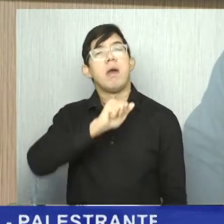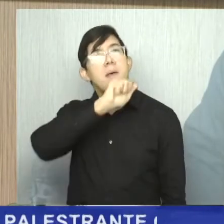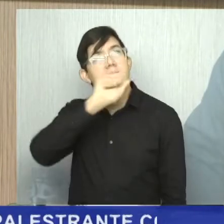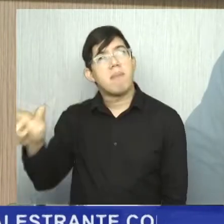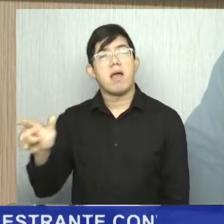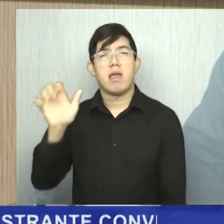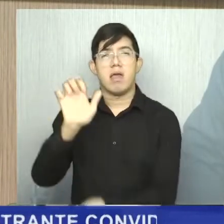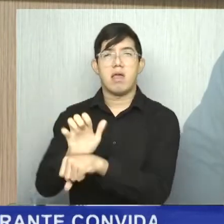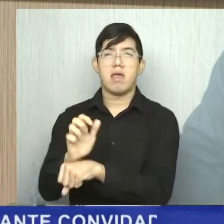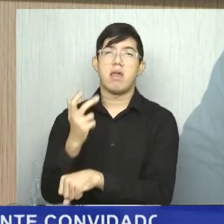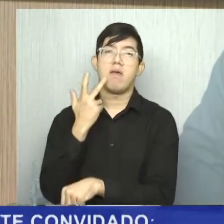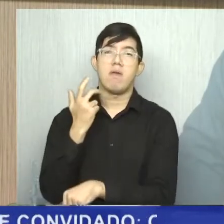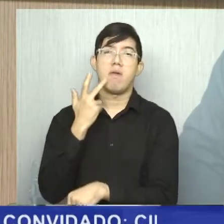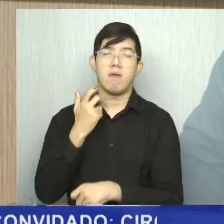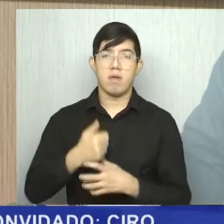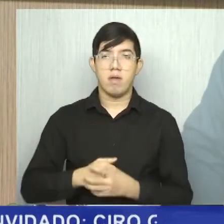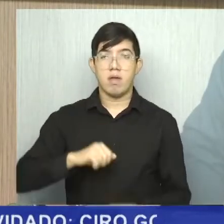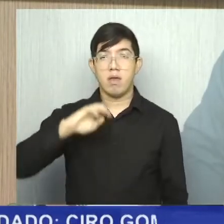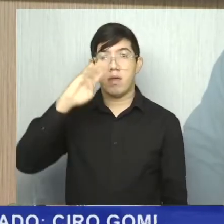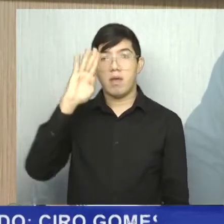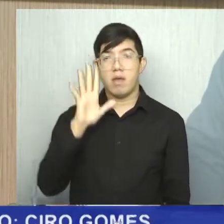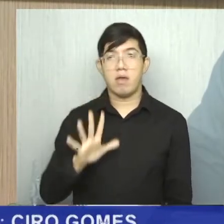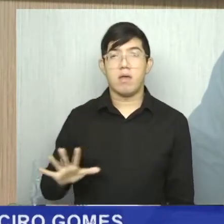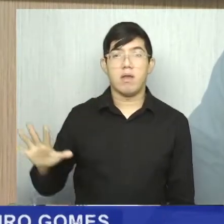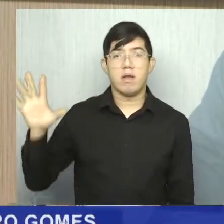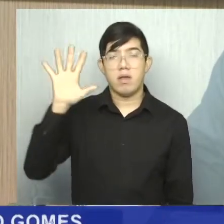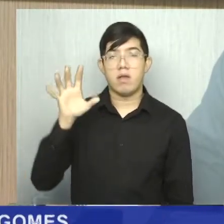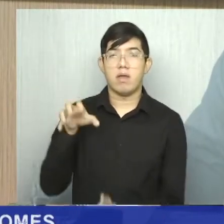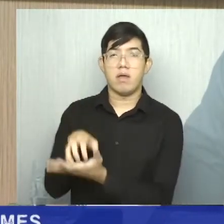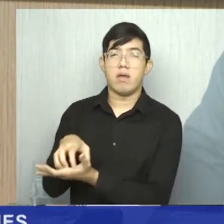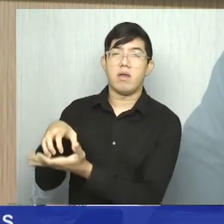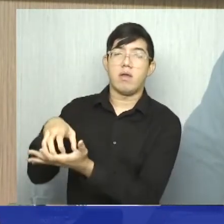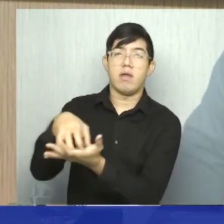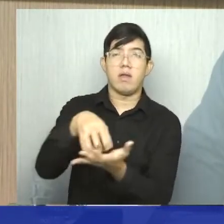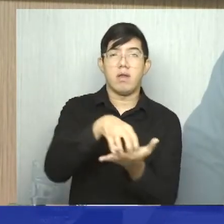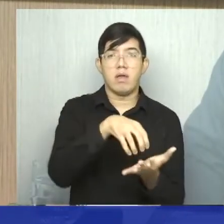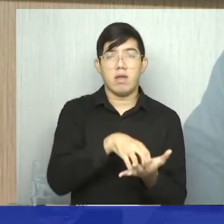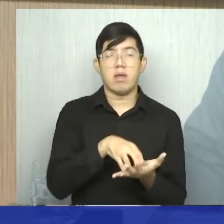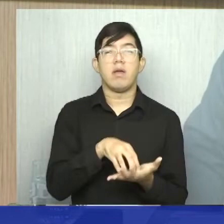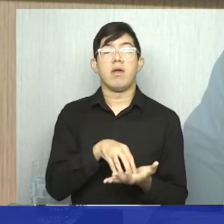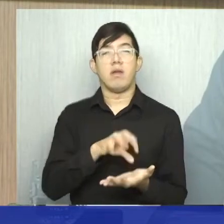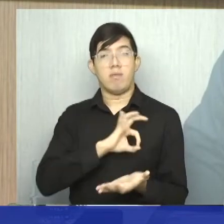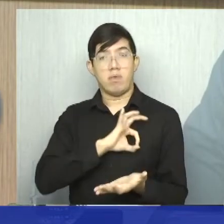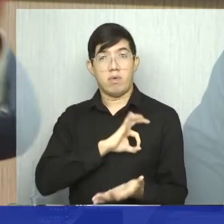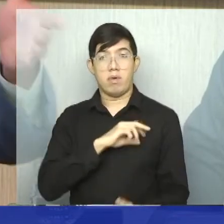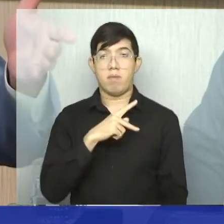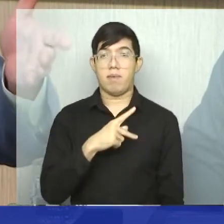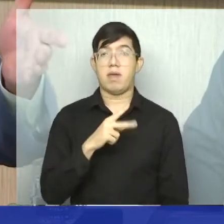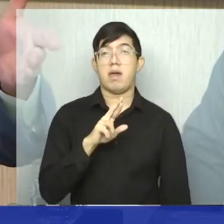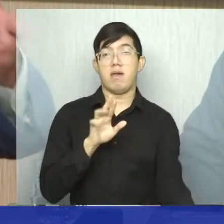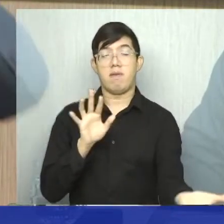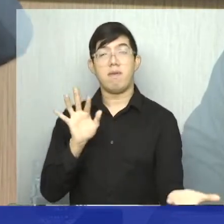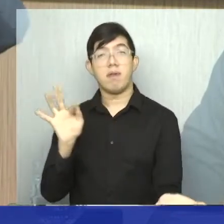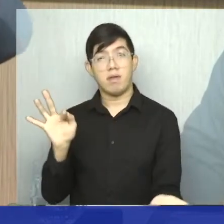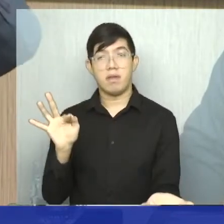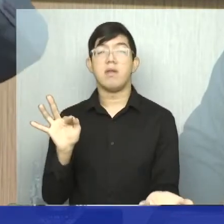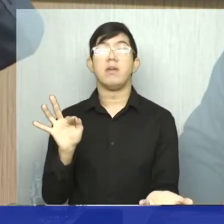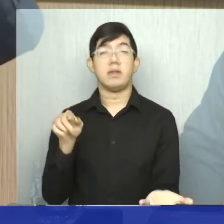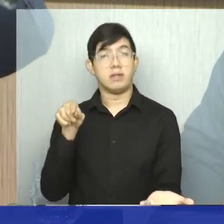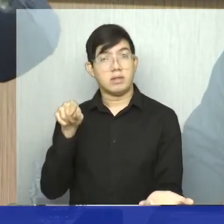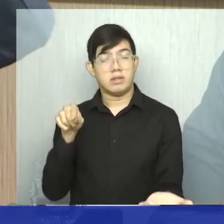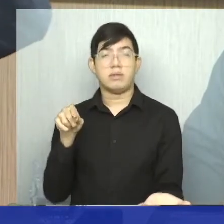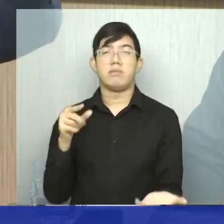tem 1/3 na Polícia Federal do efetivo policial do Estado do Ceará. Por quê? Porque essa é a polícia encarregada de enfrentar bandido, de colarinho